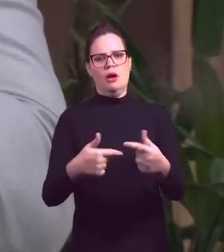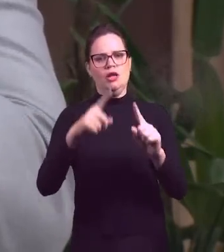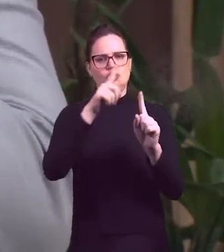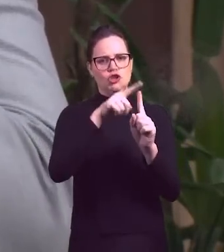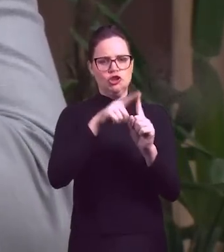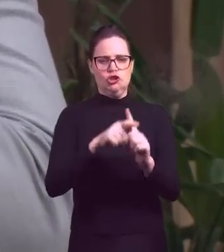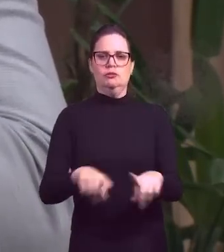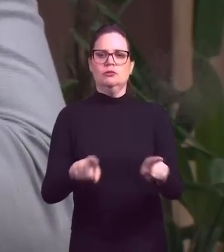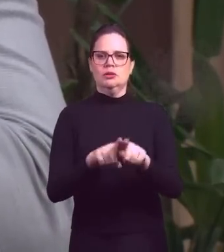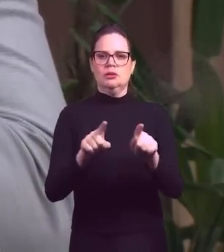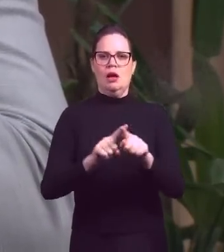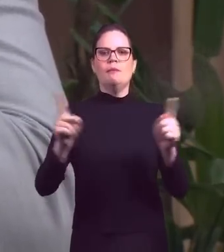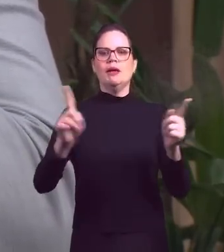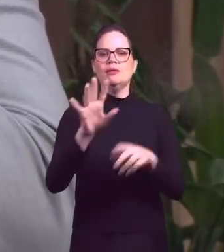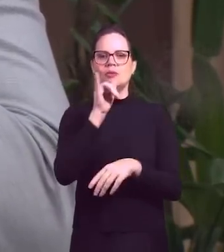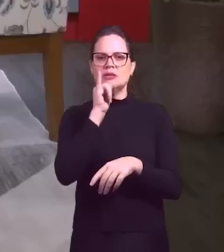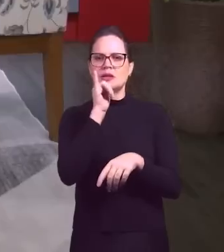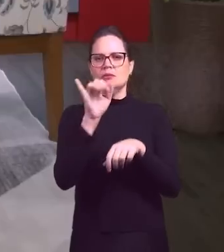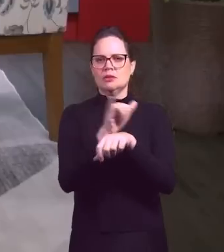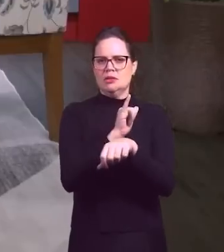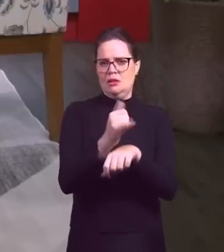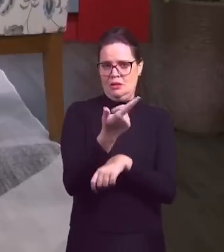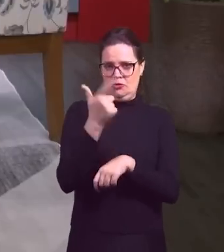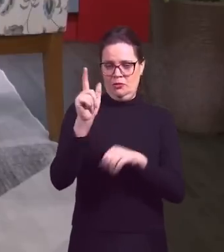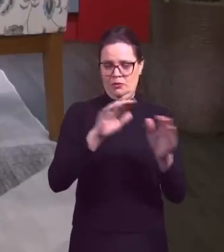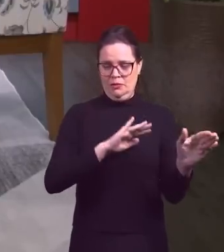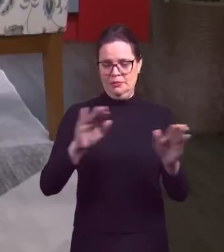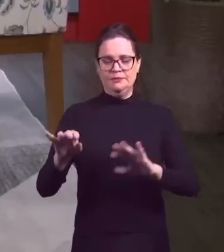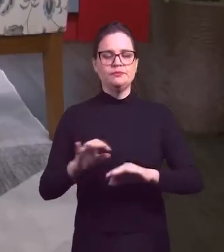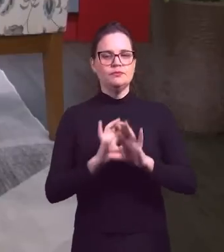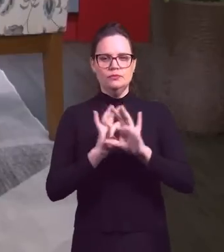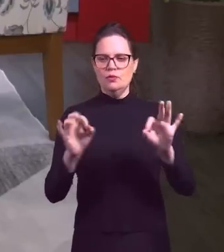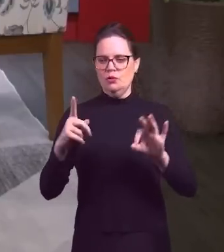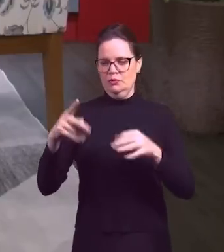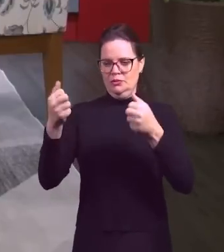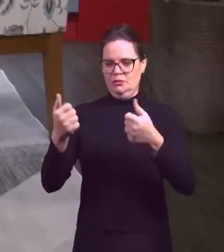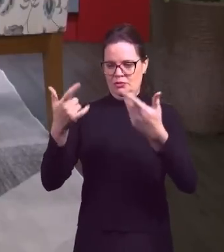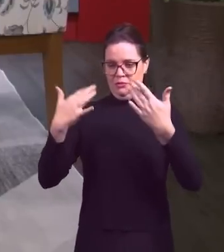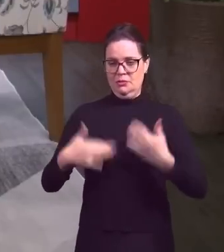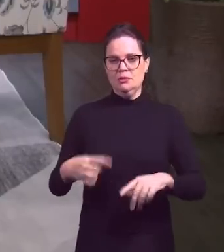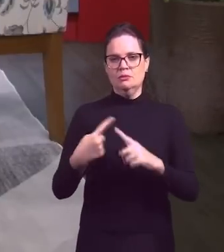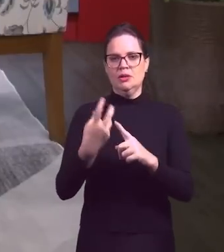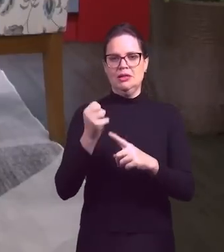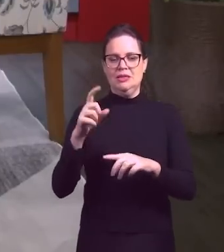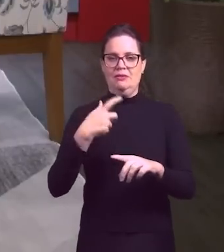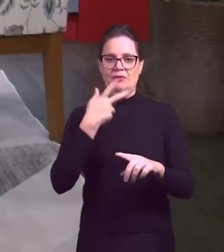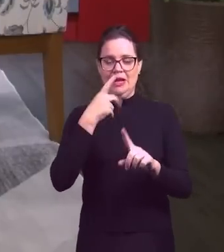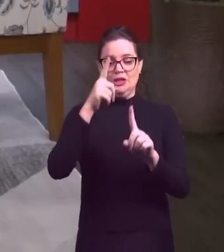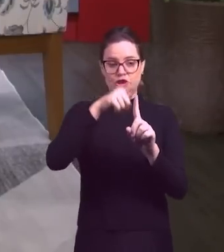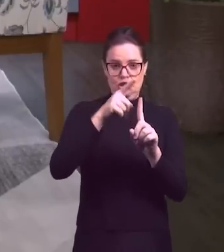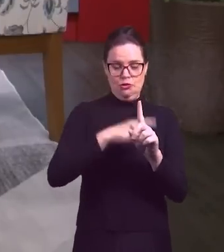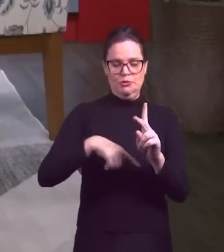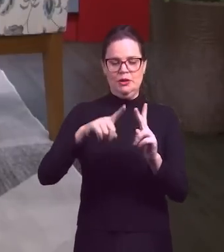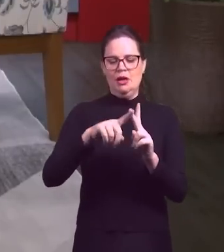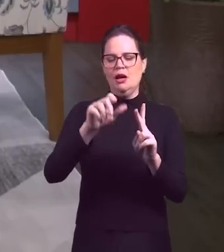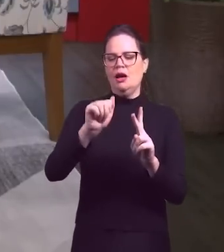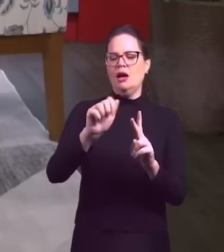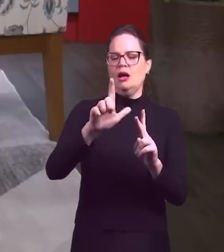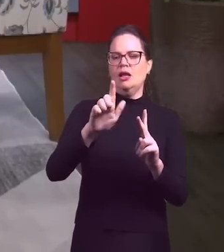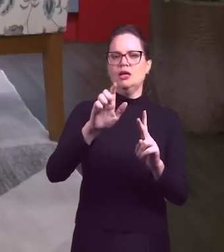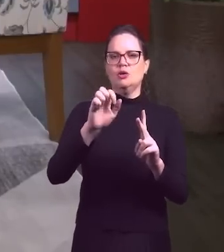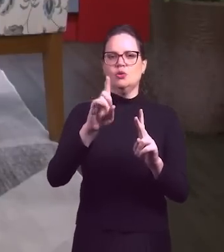e alegorias. Muito boa a sua colocação, pastor, porque quando se fala de tipo,